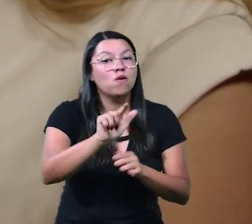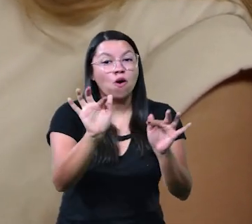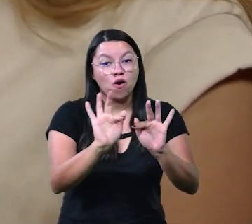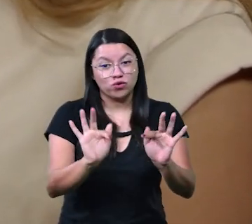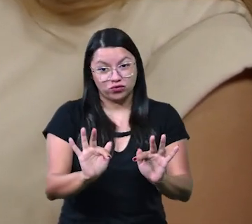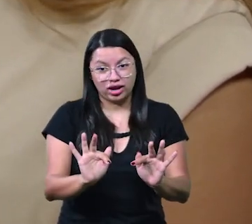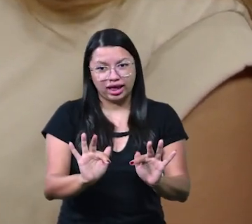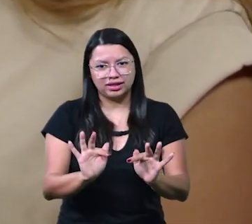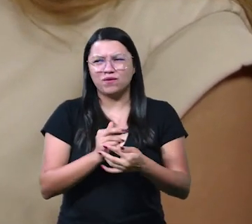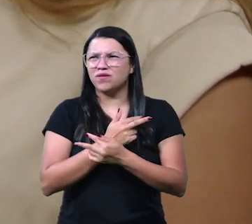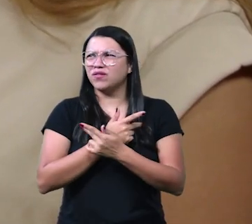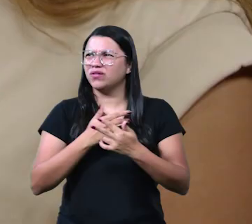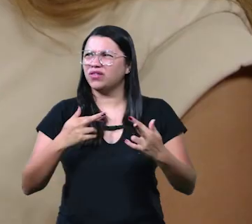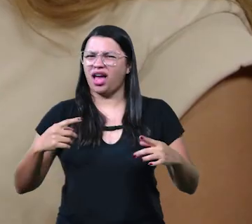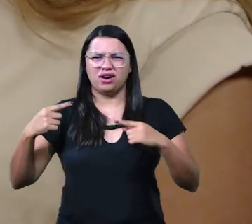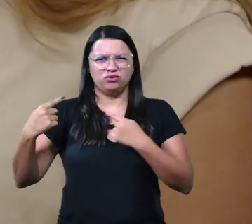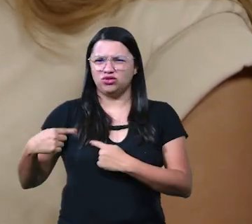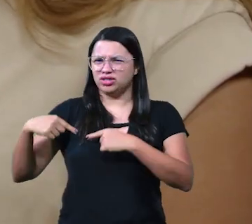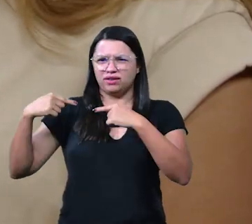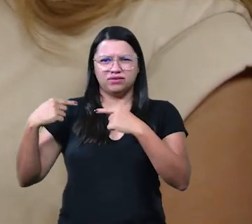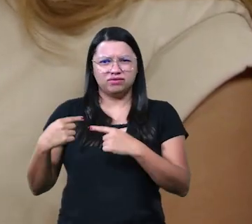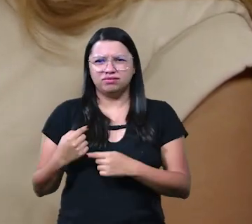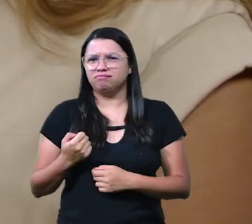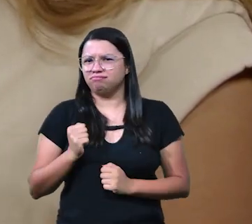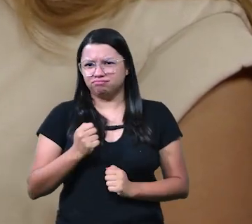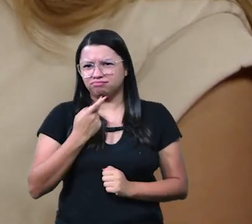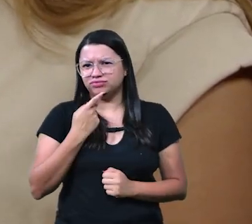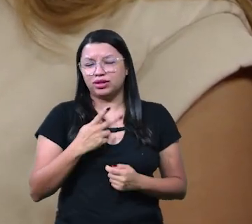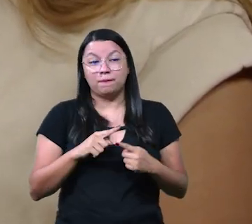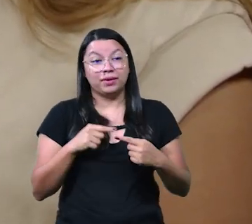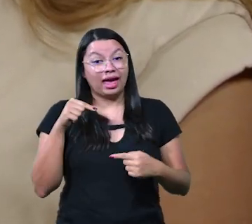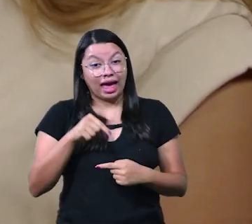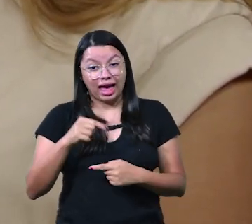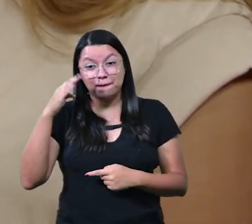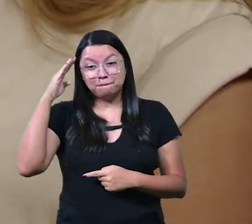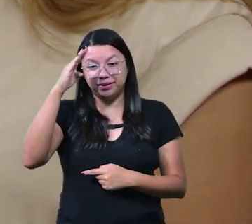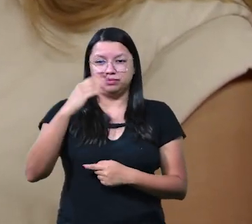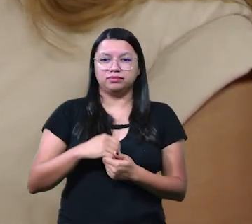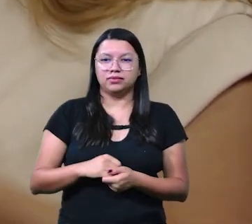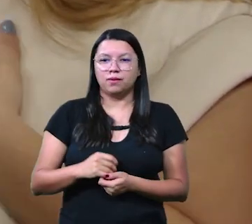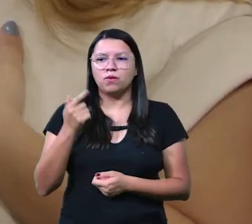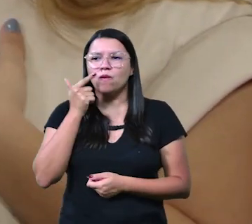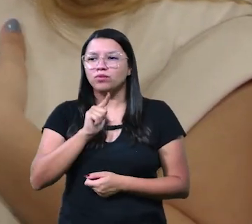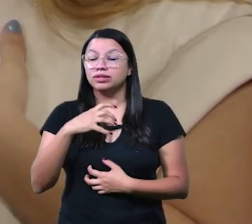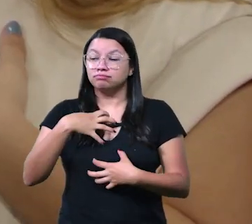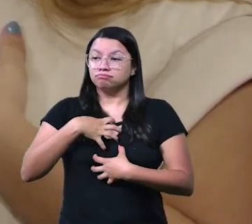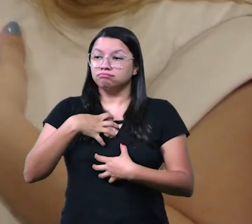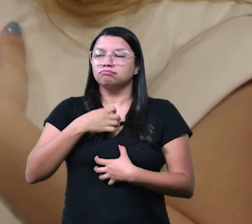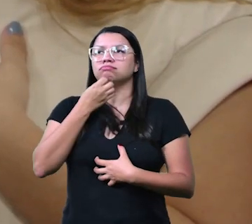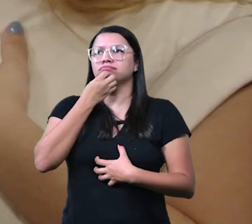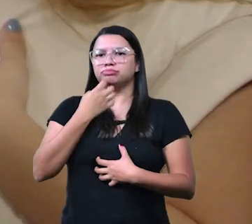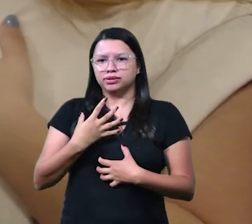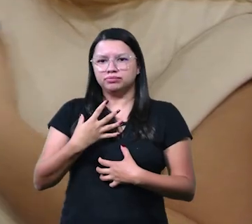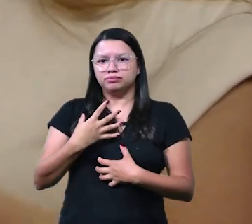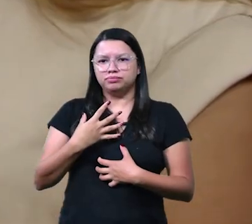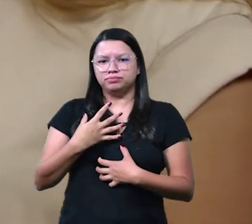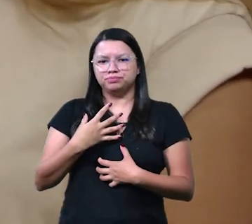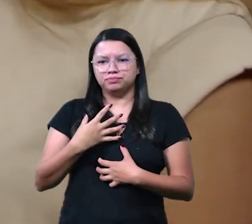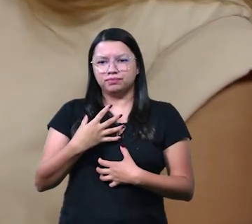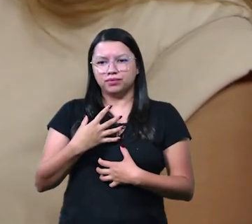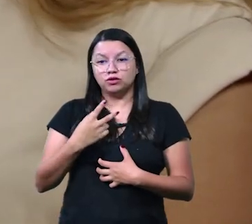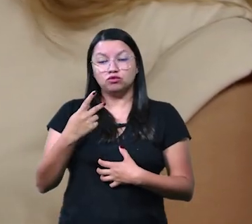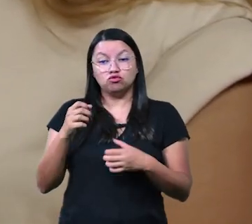são vários desafios que eu poderia dizer assim, mas esse é o principal, você conseguir estar bem para com a